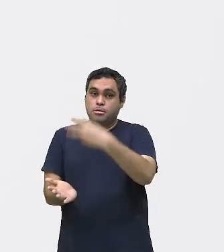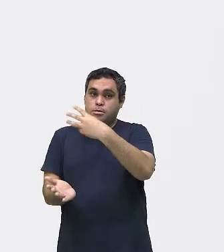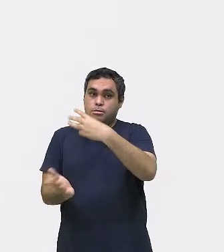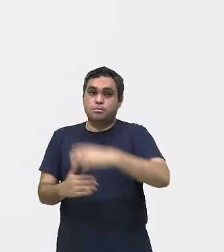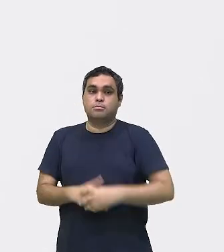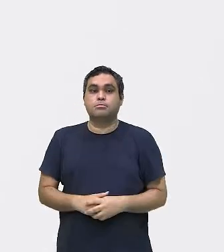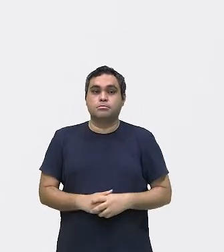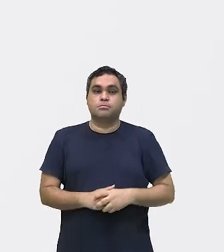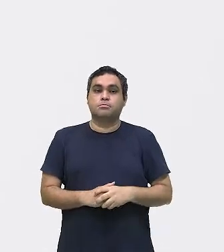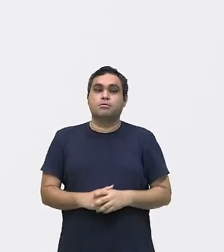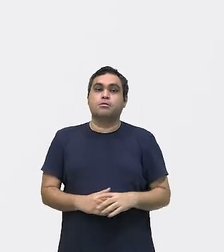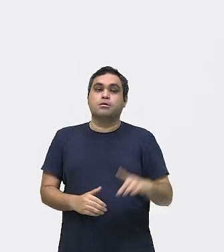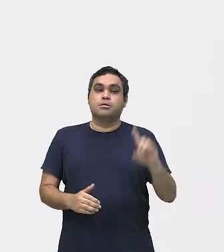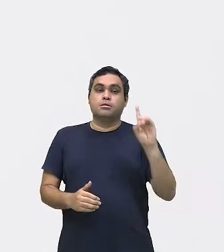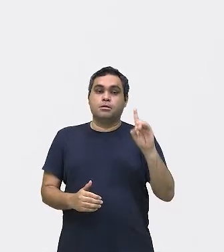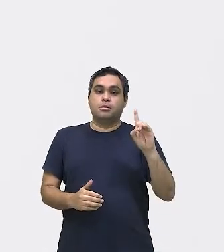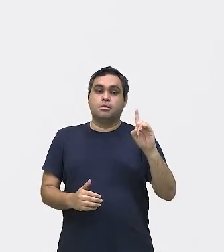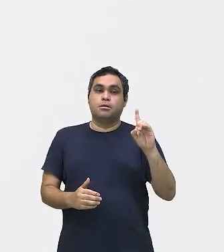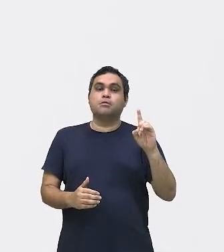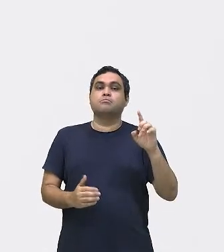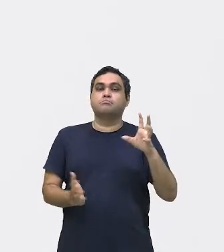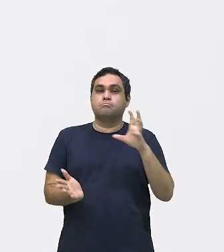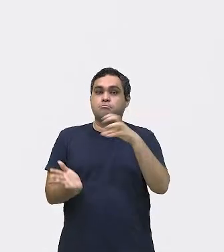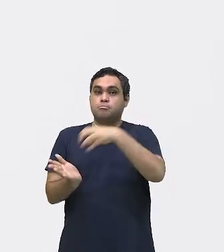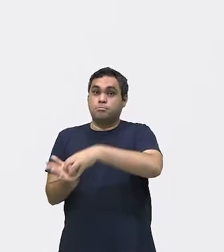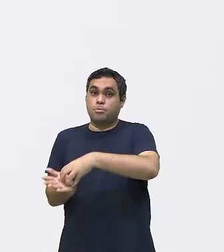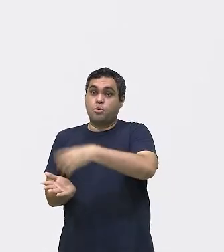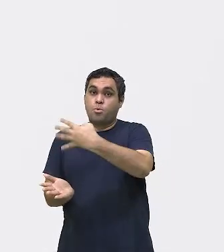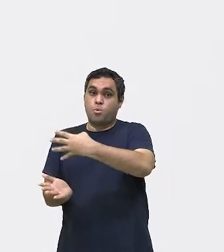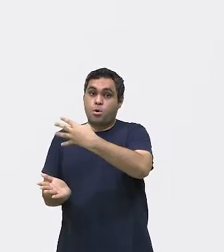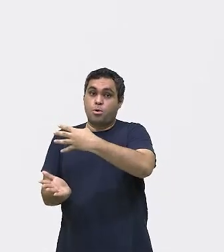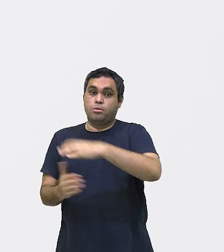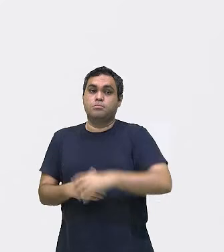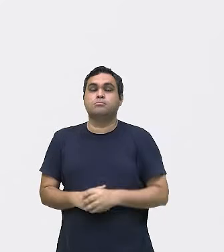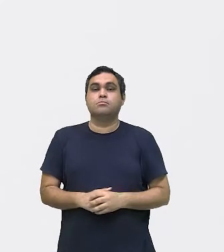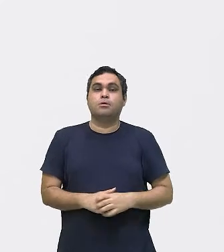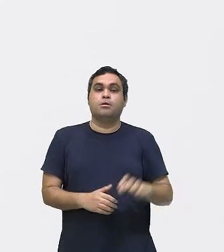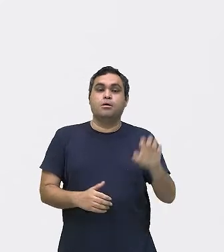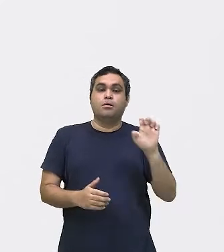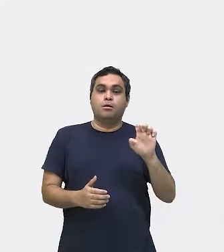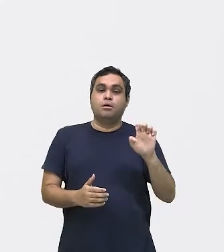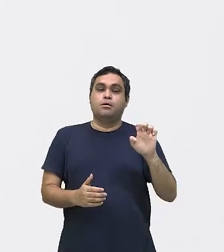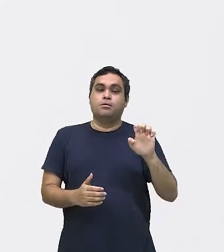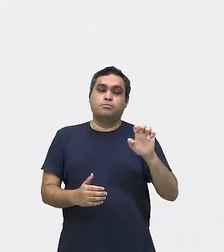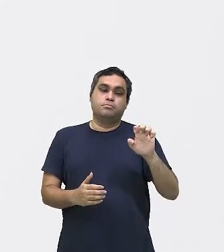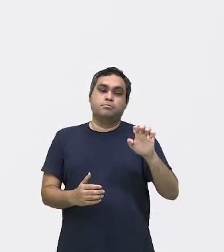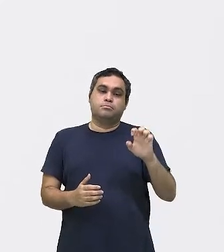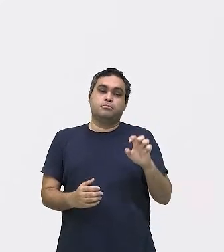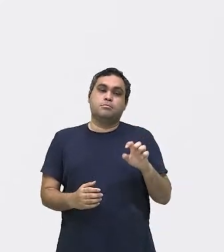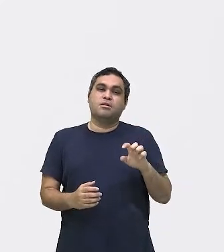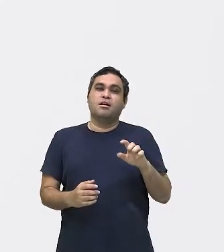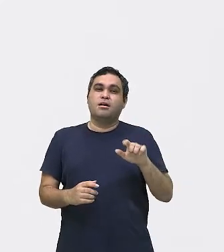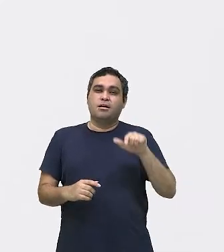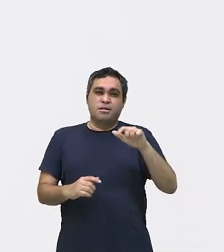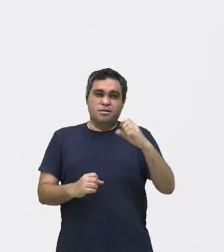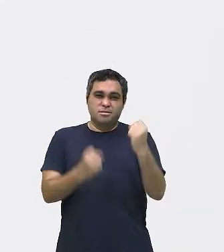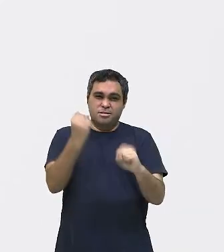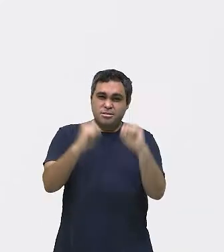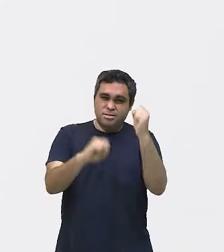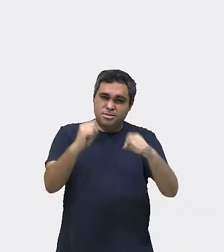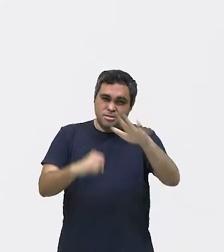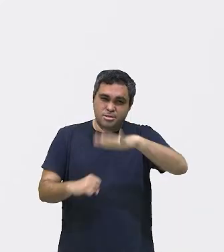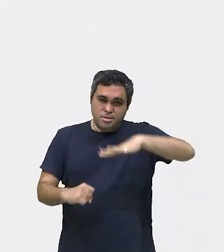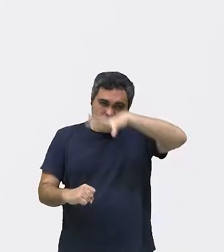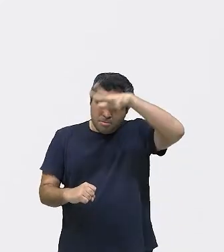terciário. Alternativa D, quaternário. Ou alternativa E, essas atividades não fazem parte